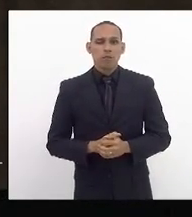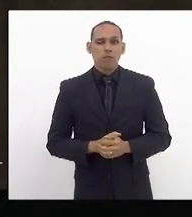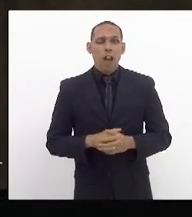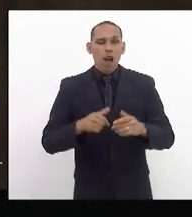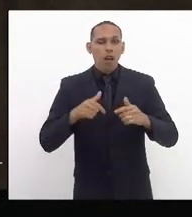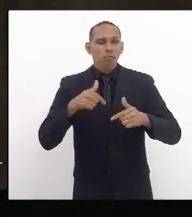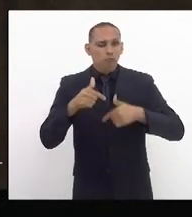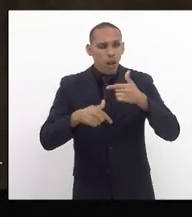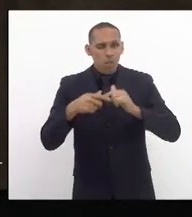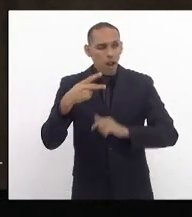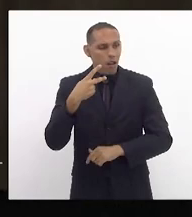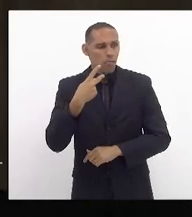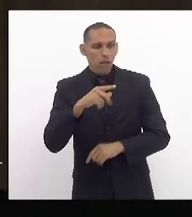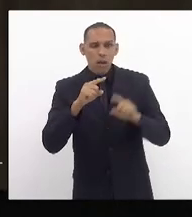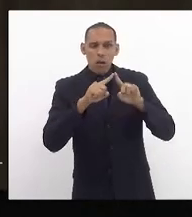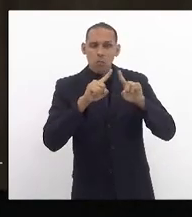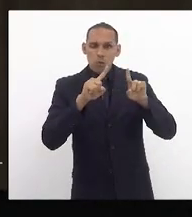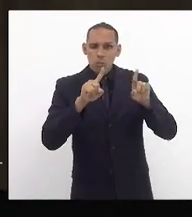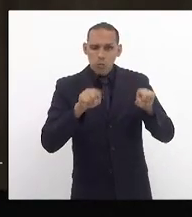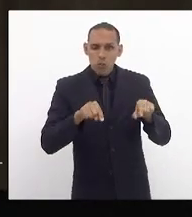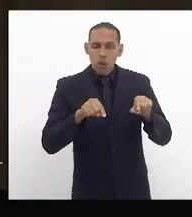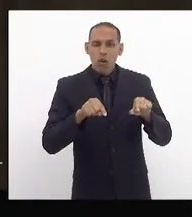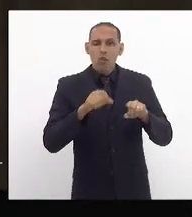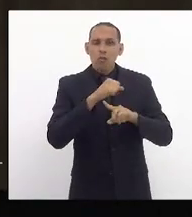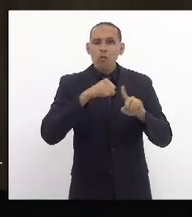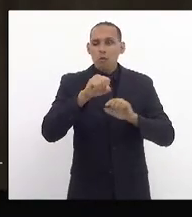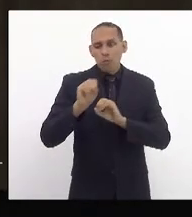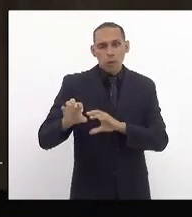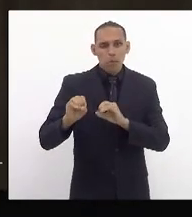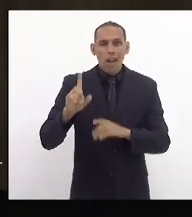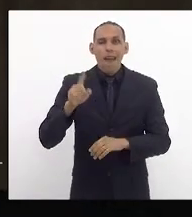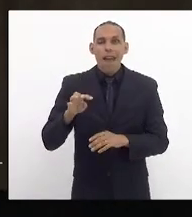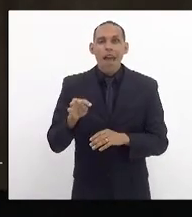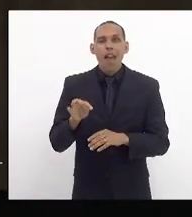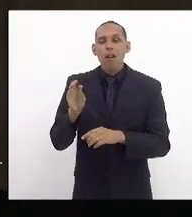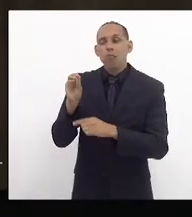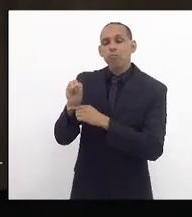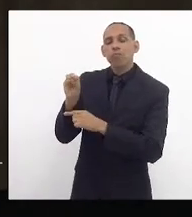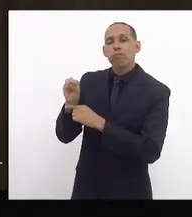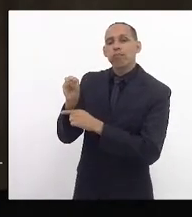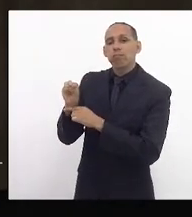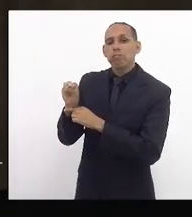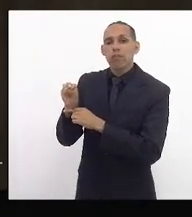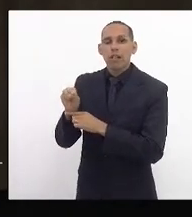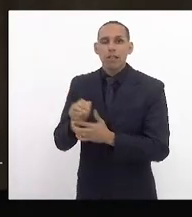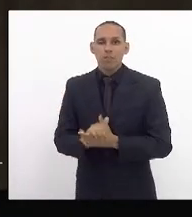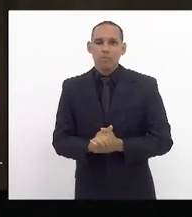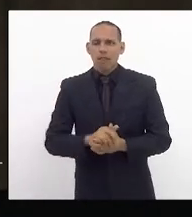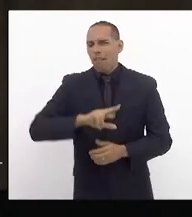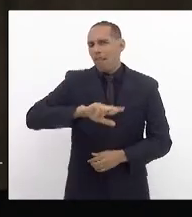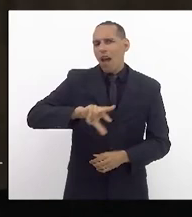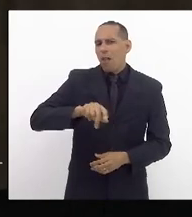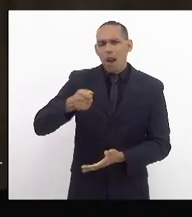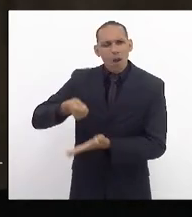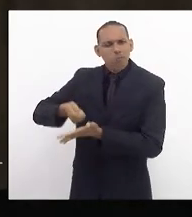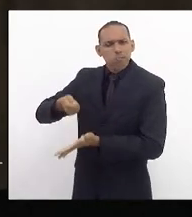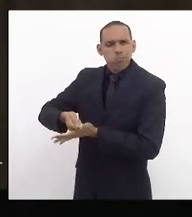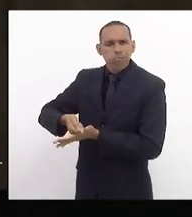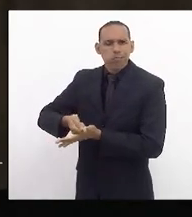do agente socioeducador é de tutoria e não de